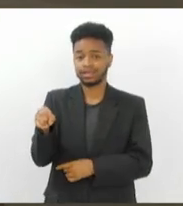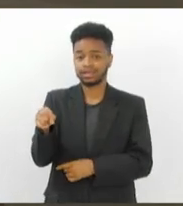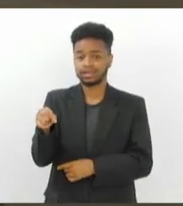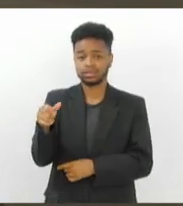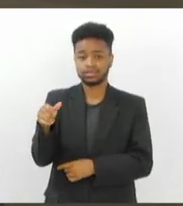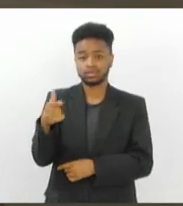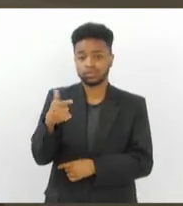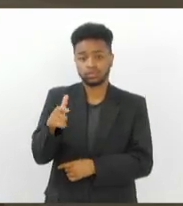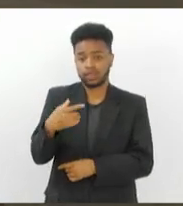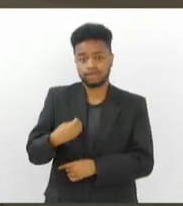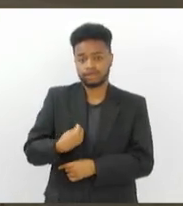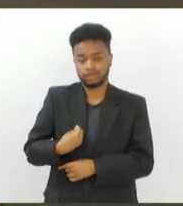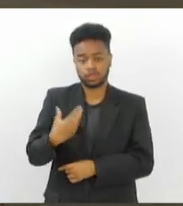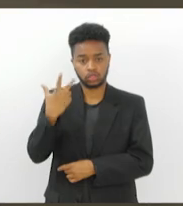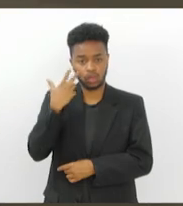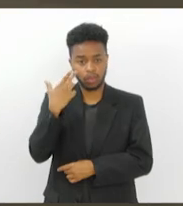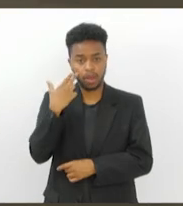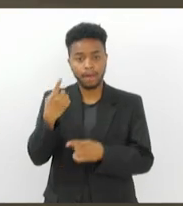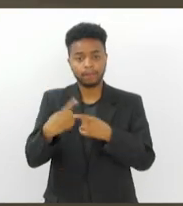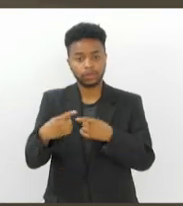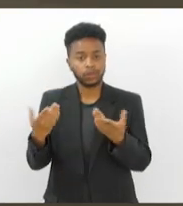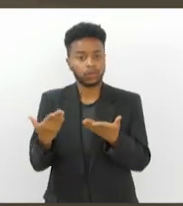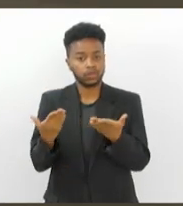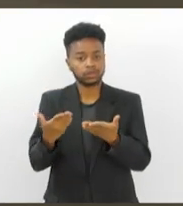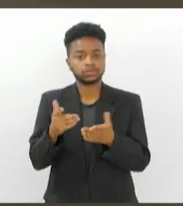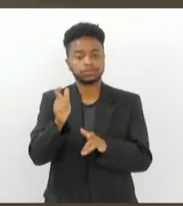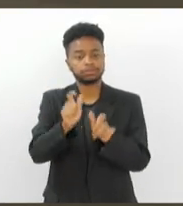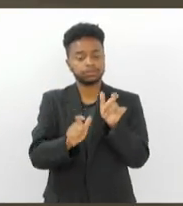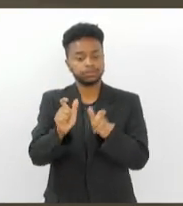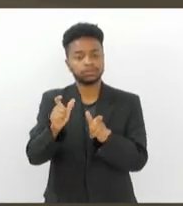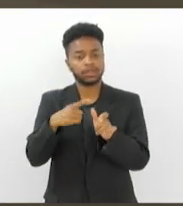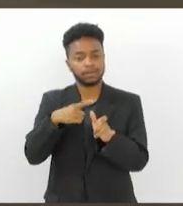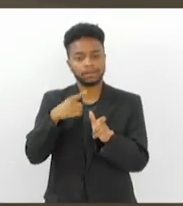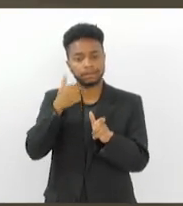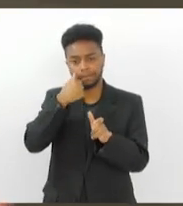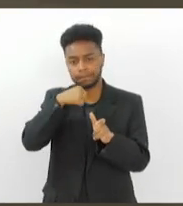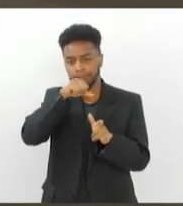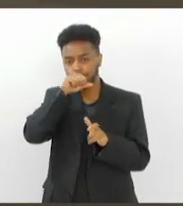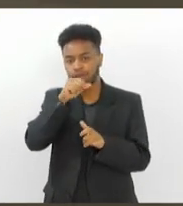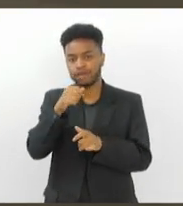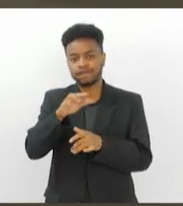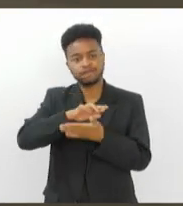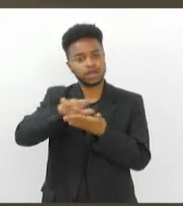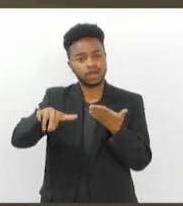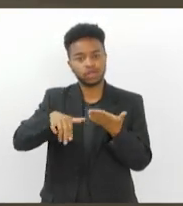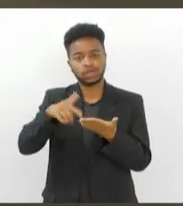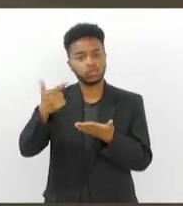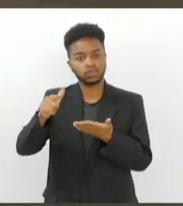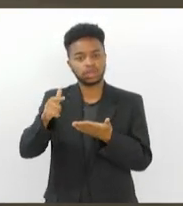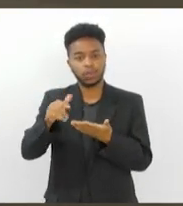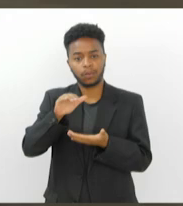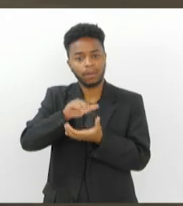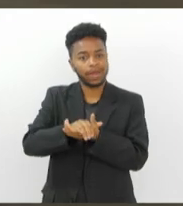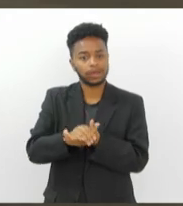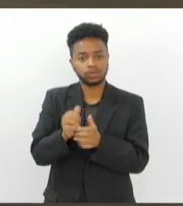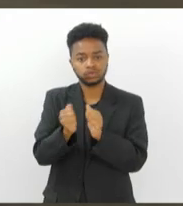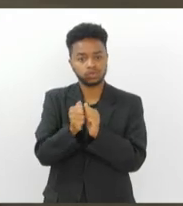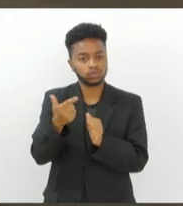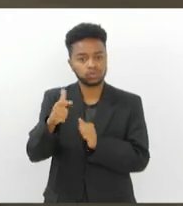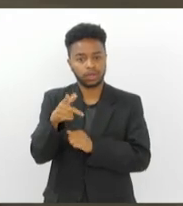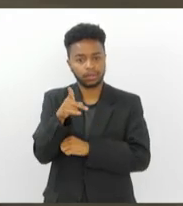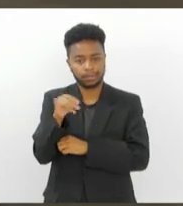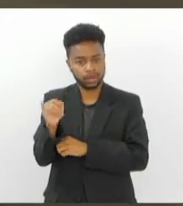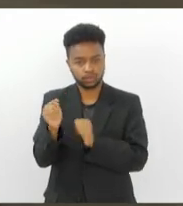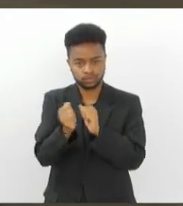normal hoje pessoas que tem tem muitas mães que não tem o companheiro ou seja não tem o pai